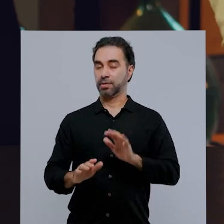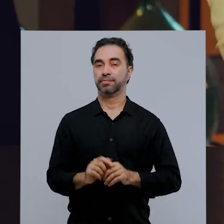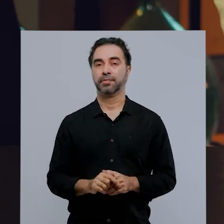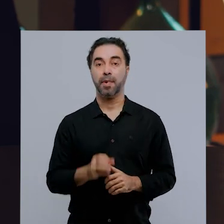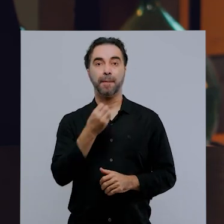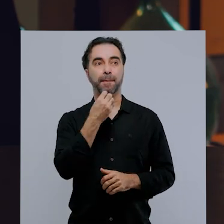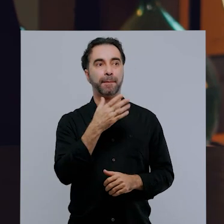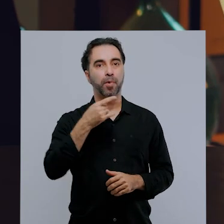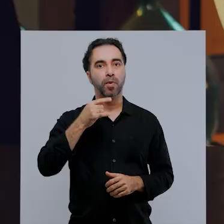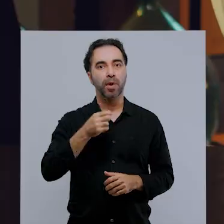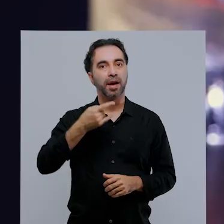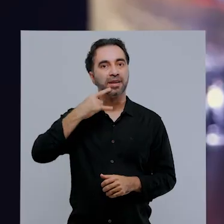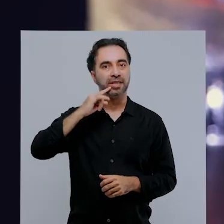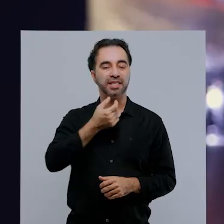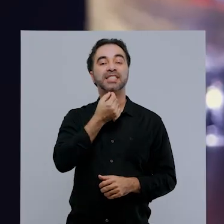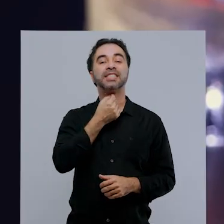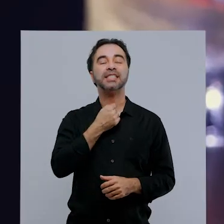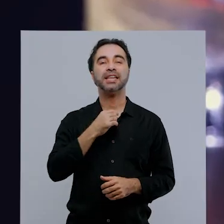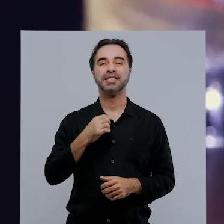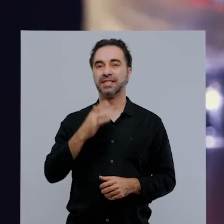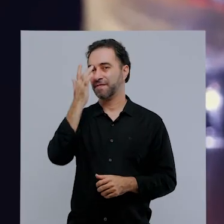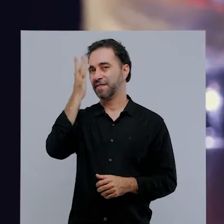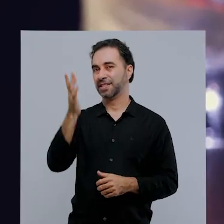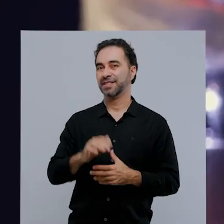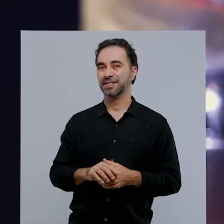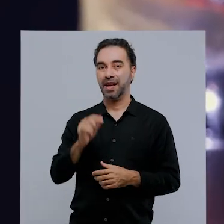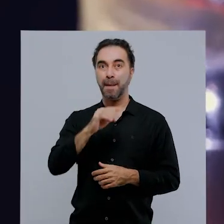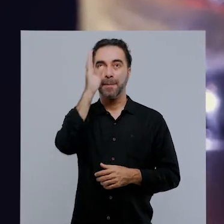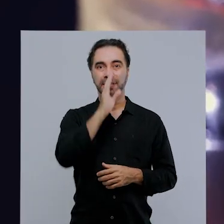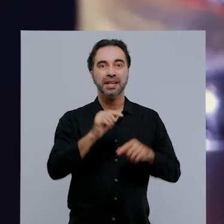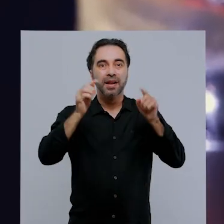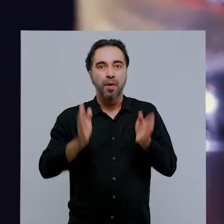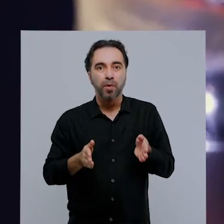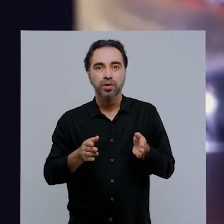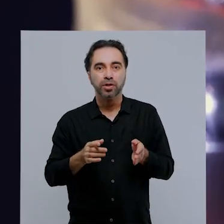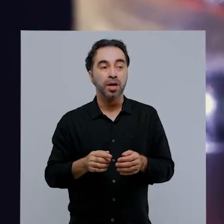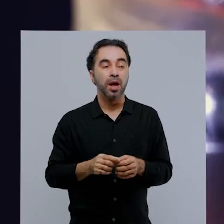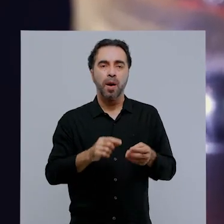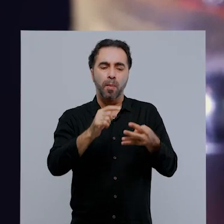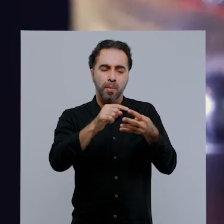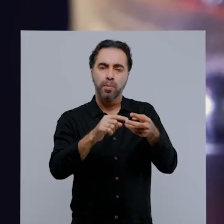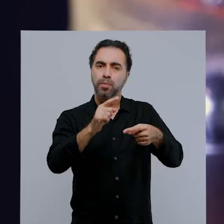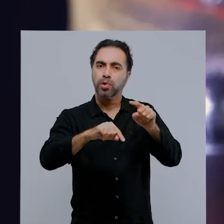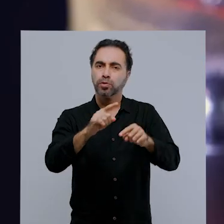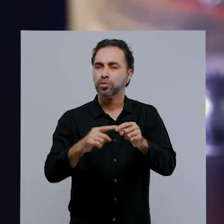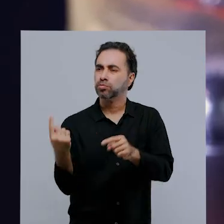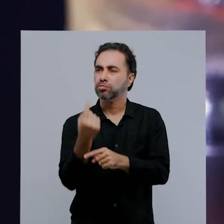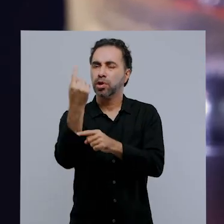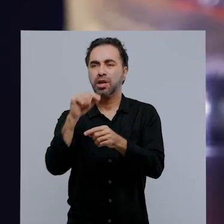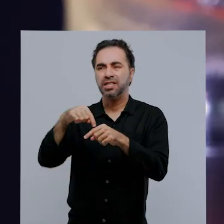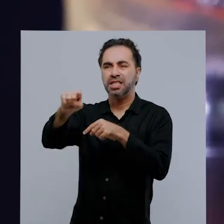boa cachaça desce fácil. A cachaça brasileira é hoje um produto premium de exportação, chegando em mais de